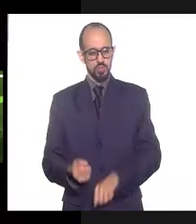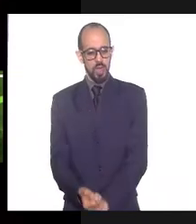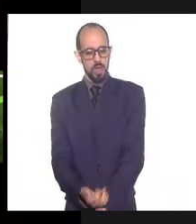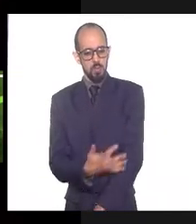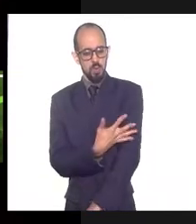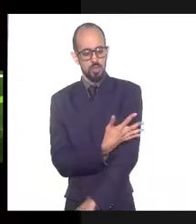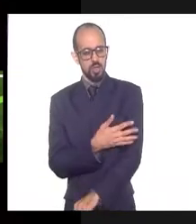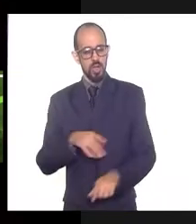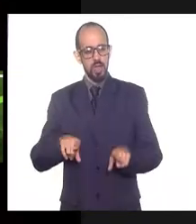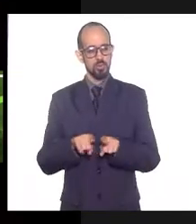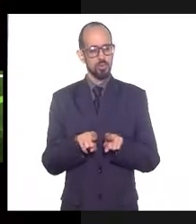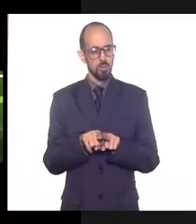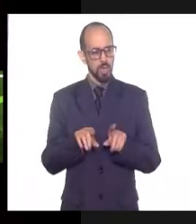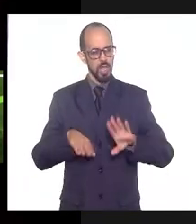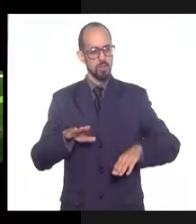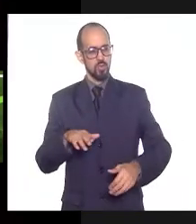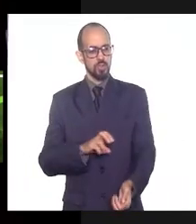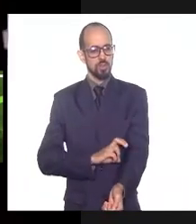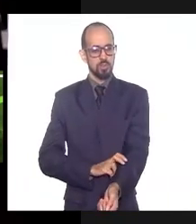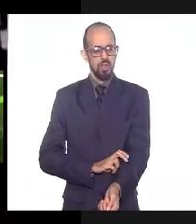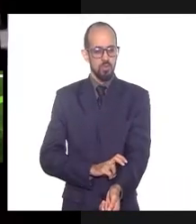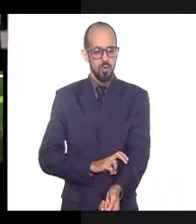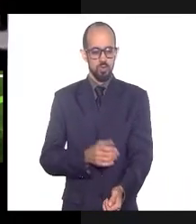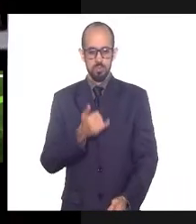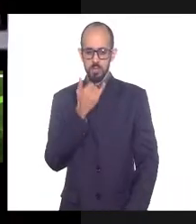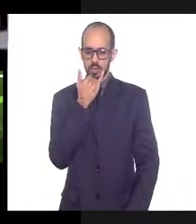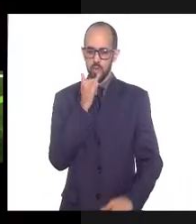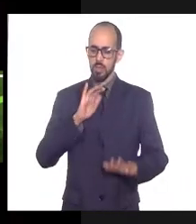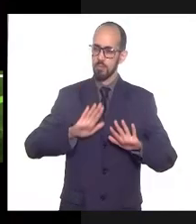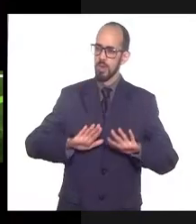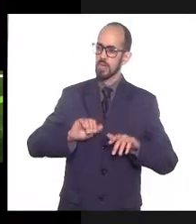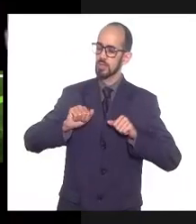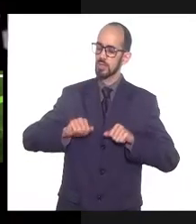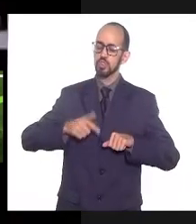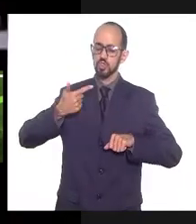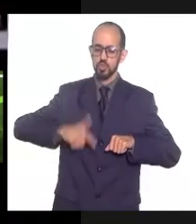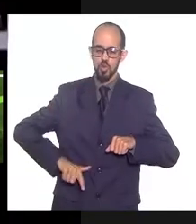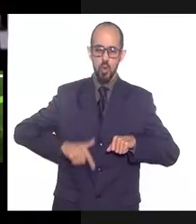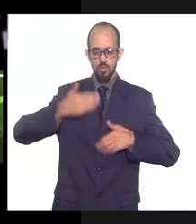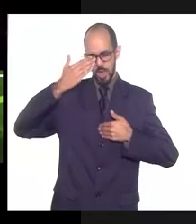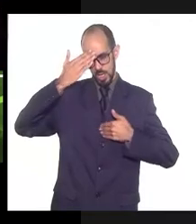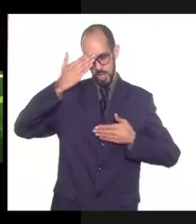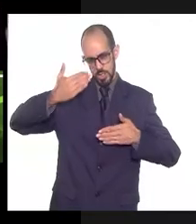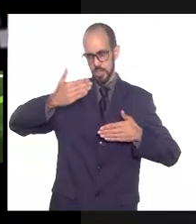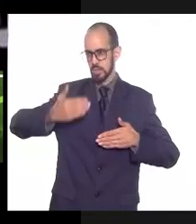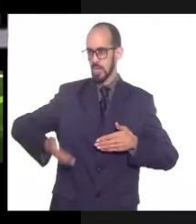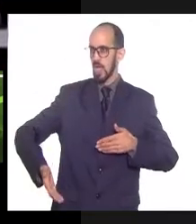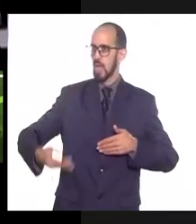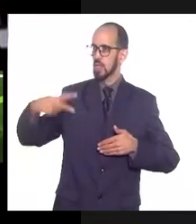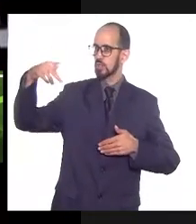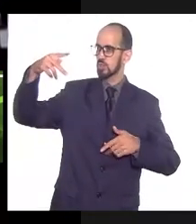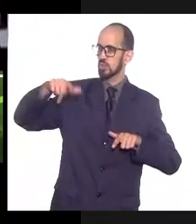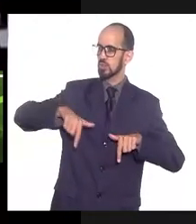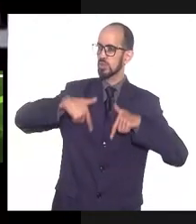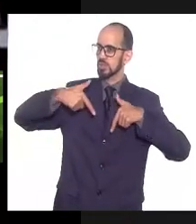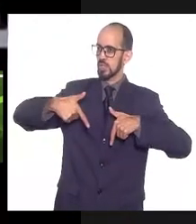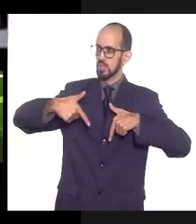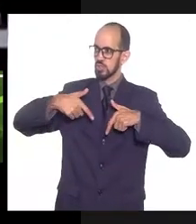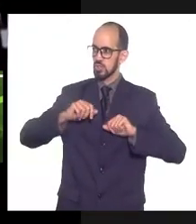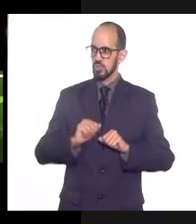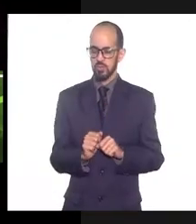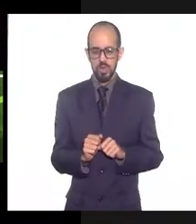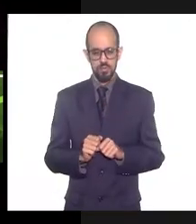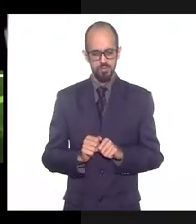fica exaltado, me perdoem. Mais uma vez, agradecer a sua iniciativa.